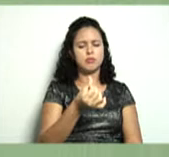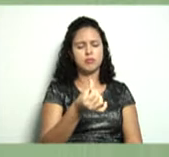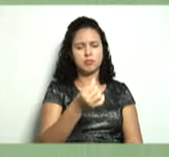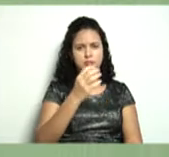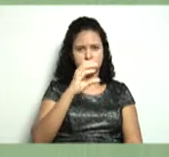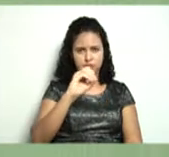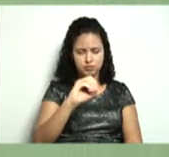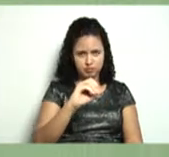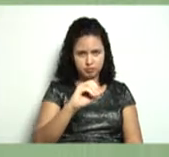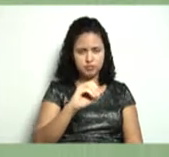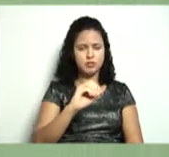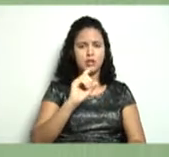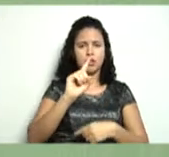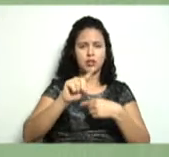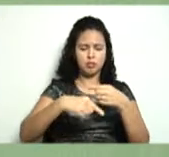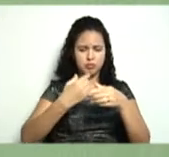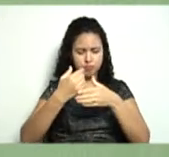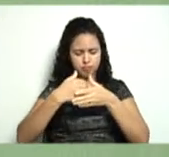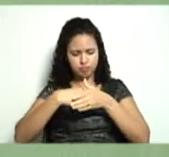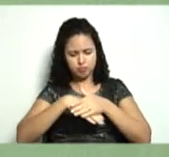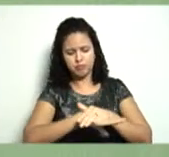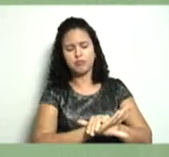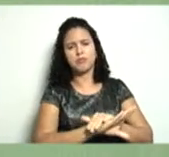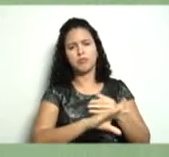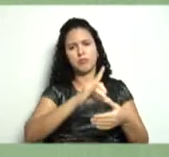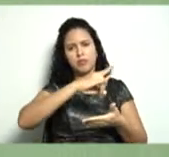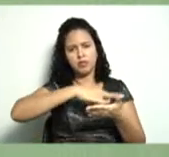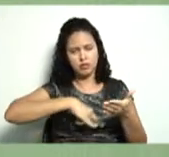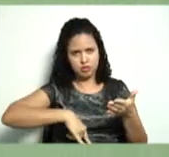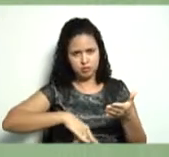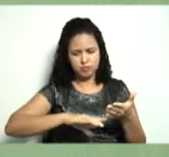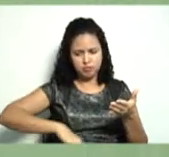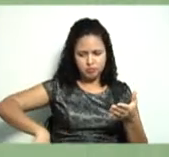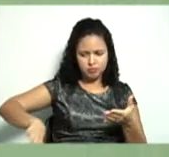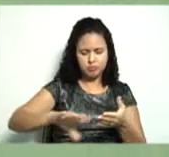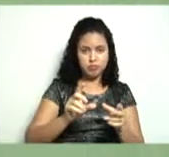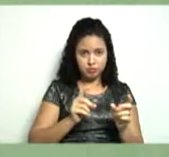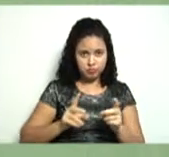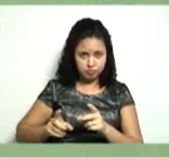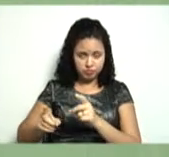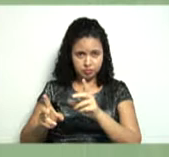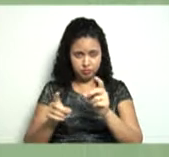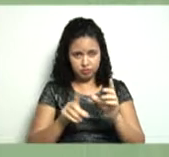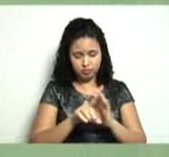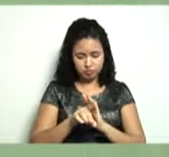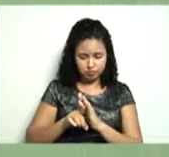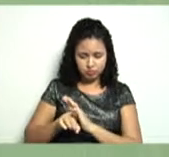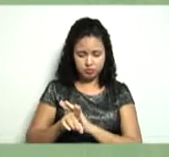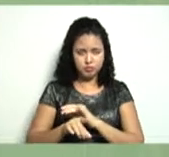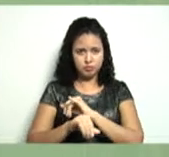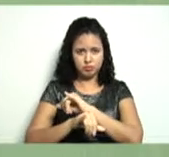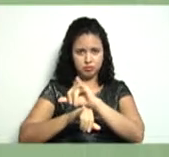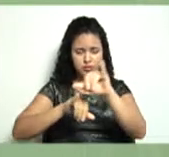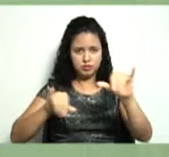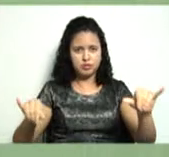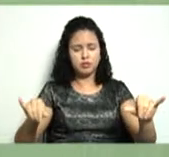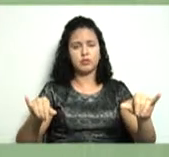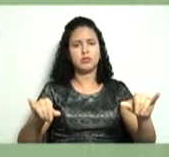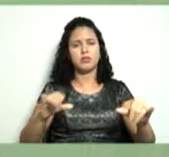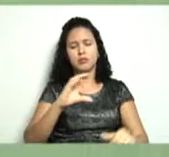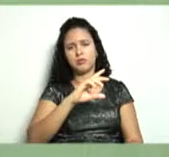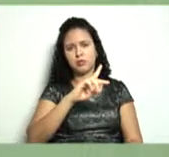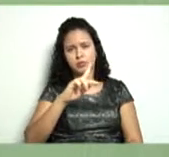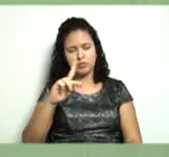dias, depois de arquivados os documentos na junta comercial e feita a respectiva publicação, a